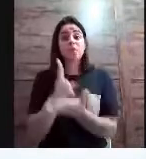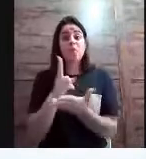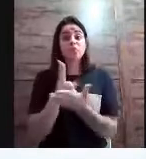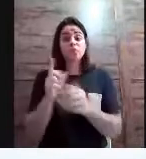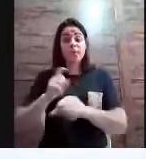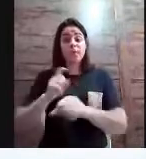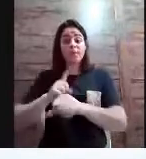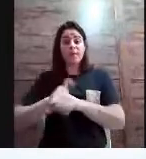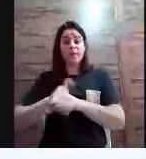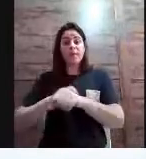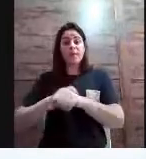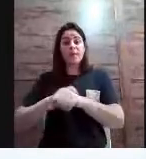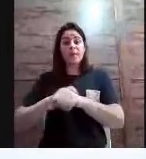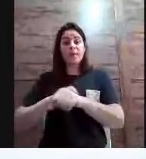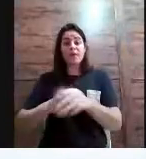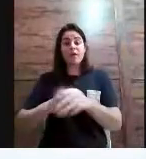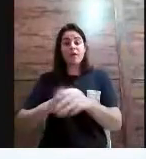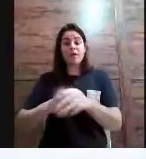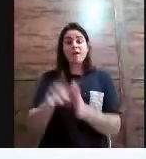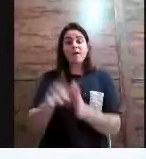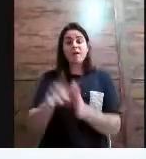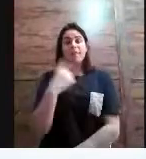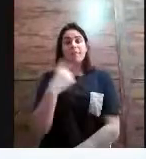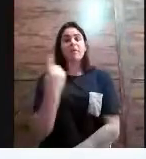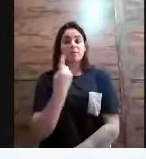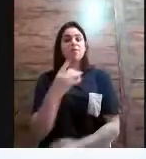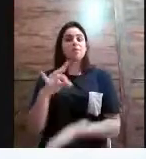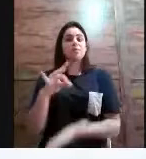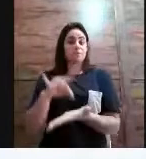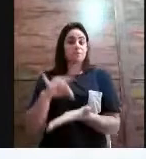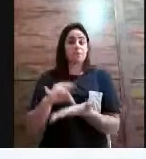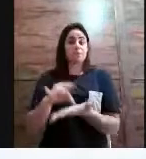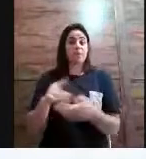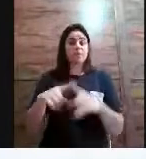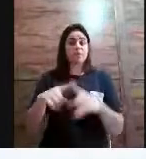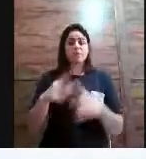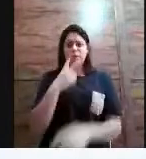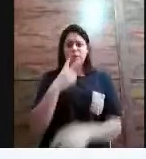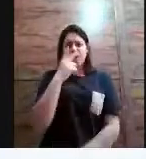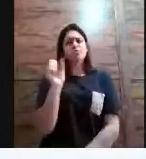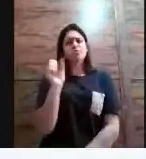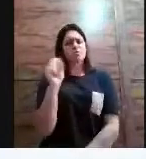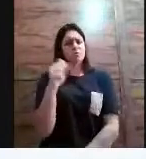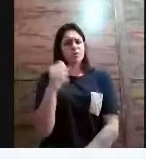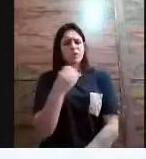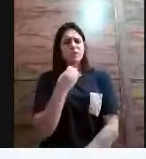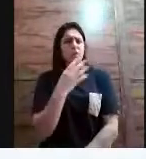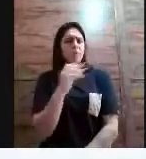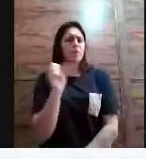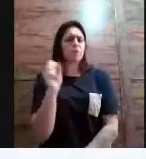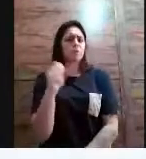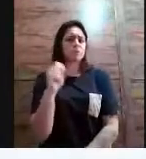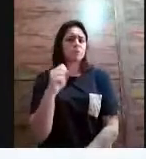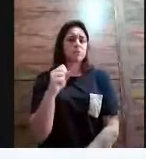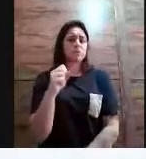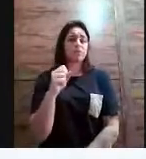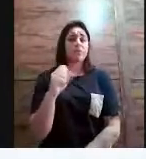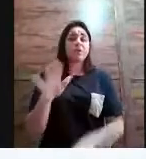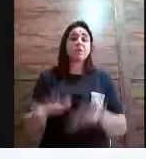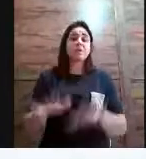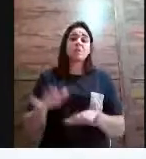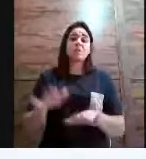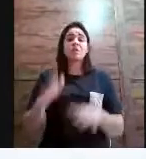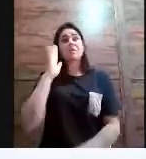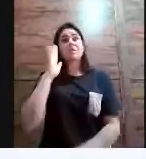na vida real, que é o que a gente chama, mas elas devem ter uma eficácia boa. Talvez na vida real não chegue a